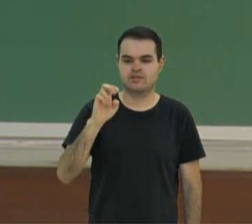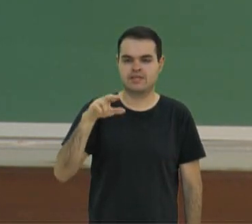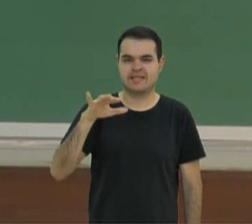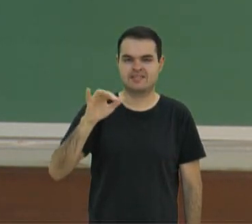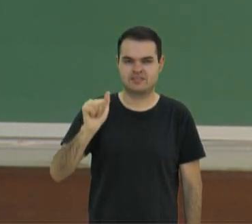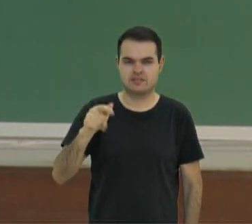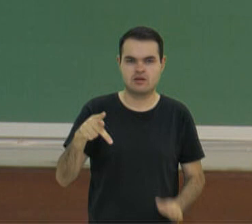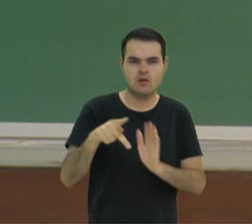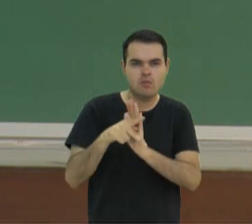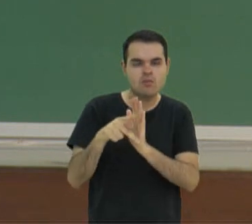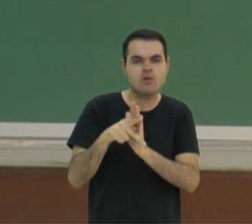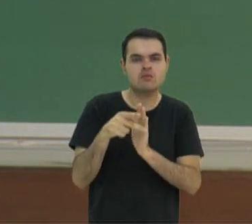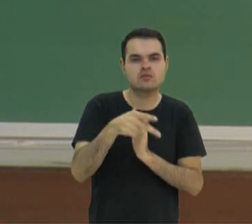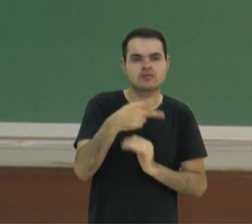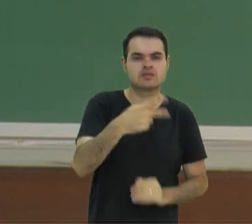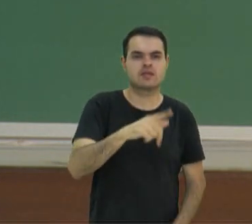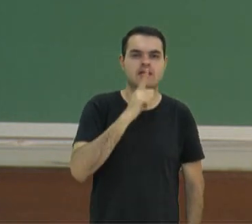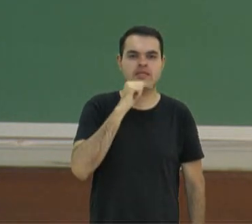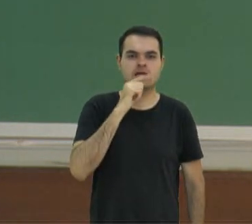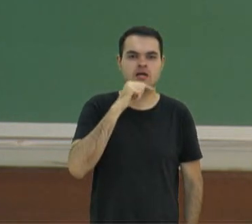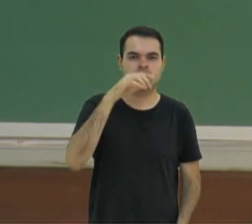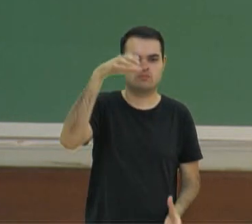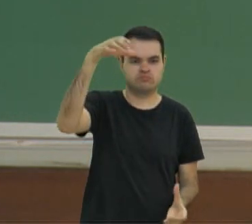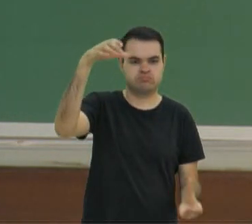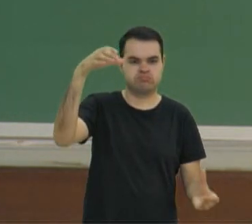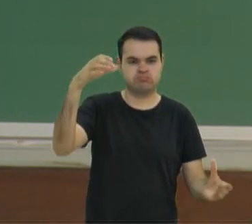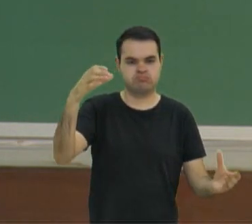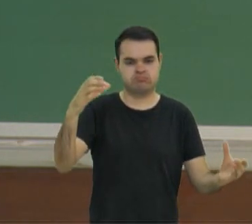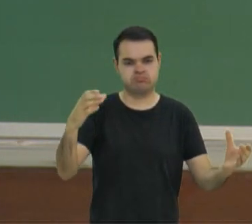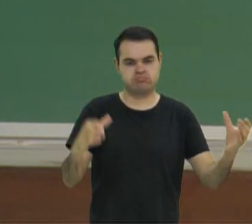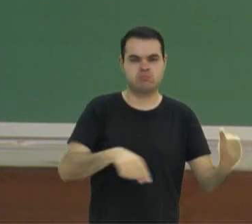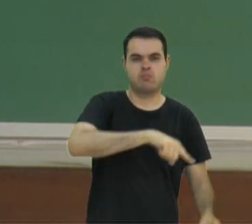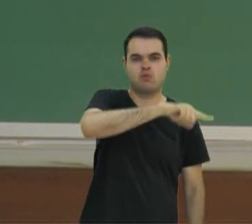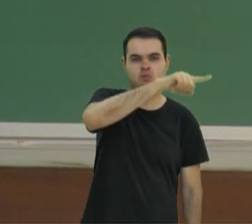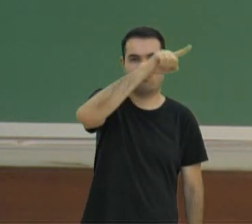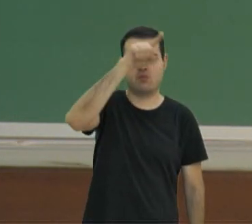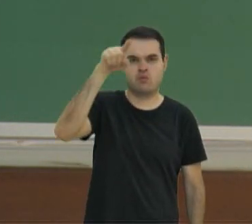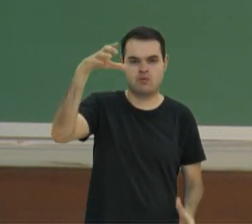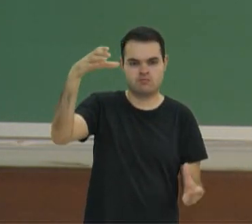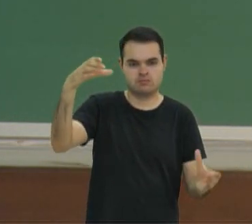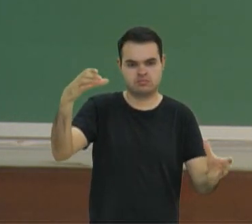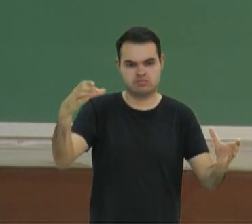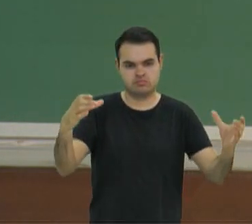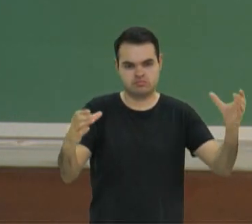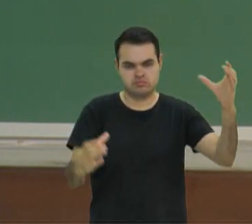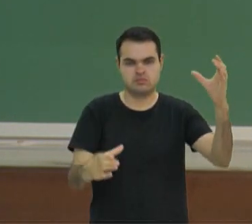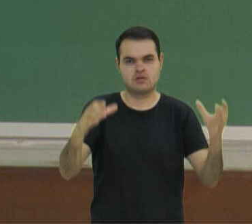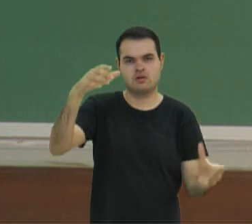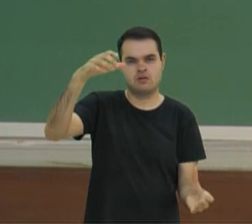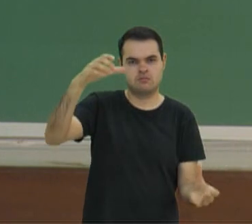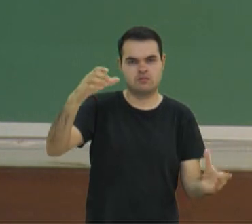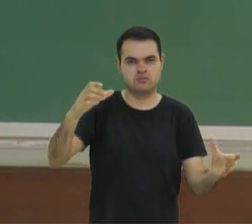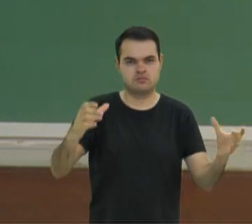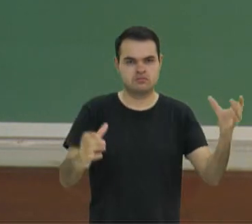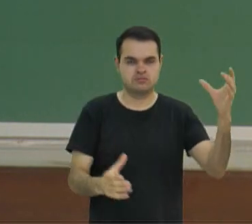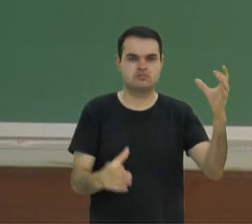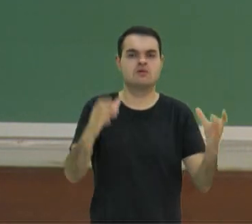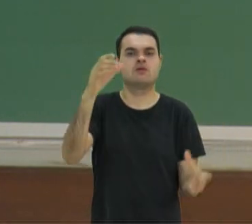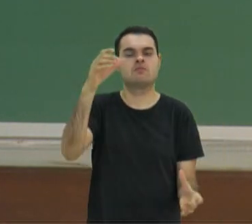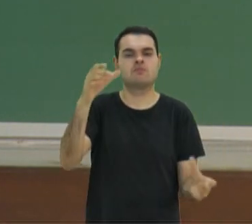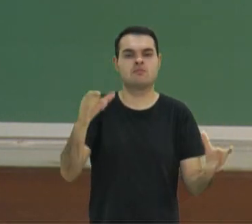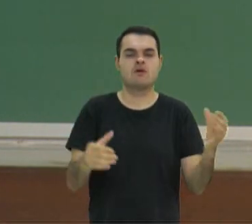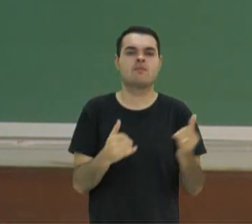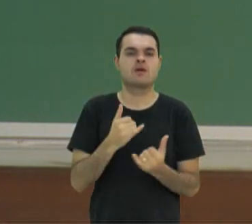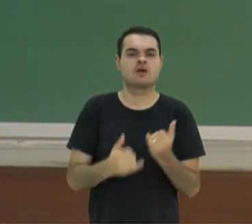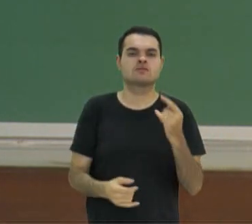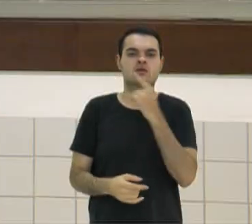aquela coisa que a gente já viu anteriormente, ela é utilizada para mover inúmeras coisas. Nesse caso aqui ele está mostrando uma espécie de